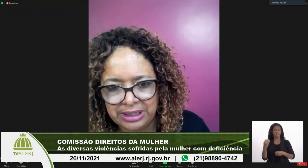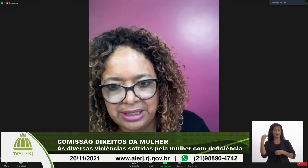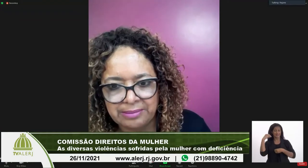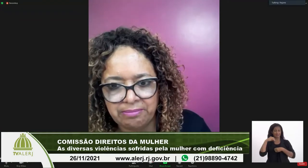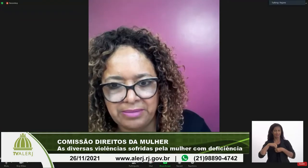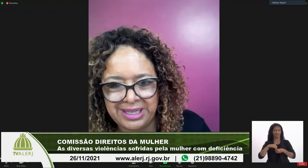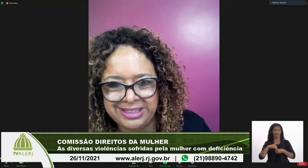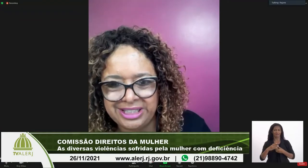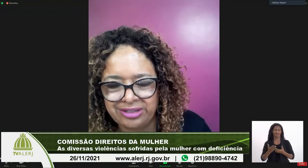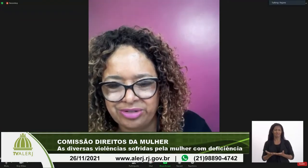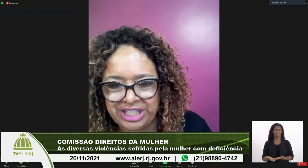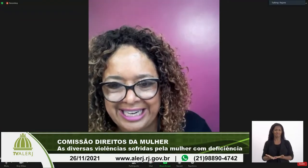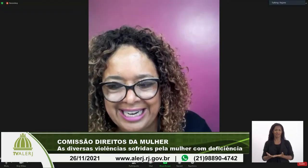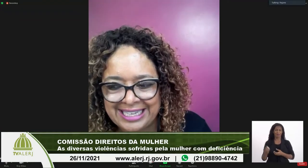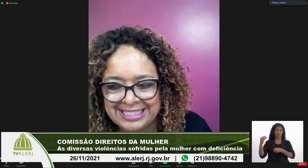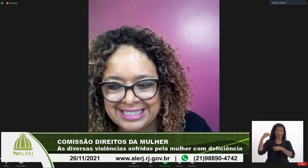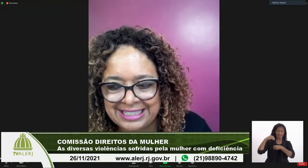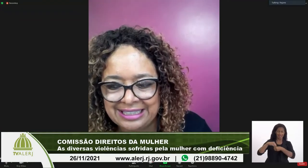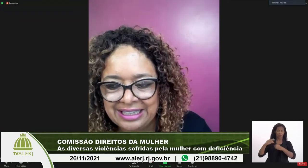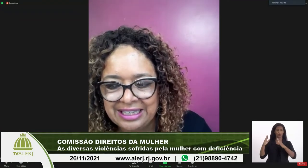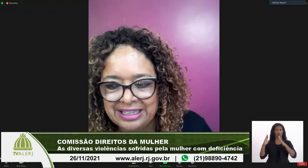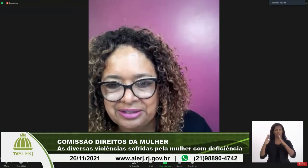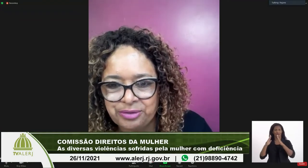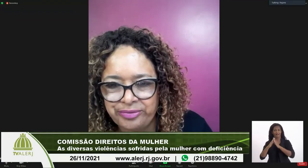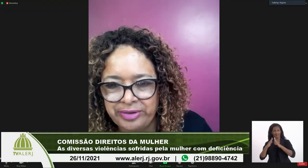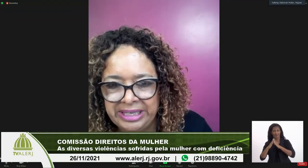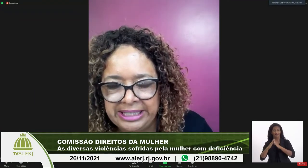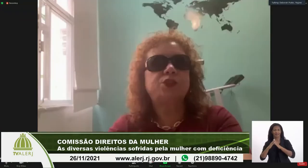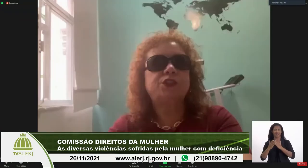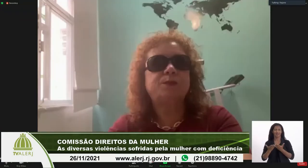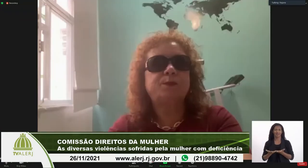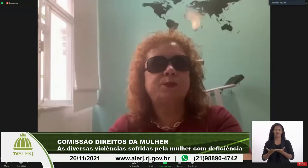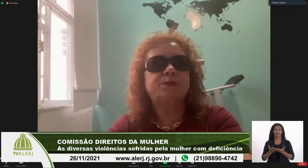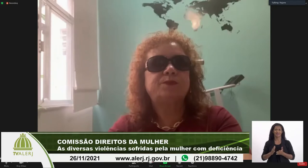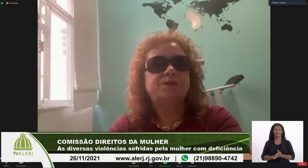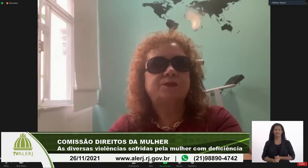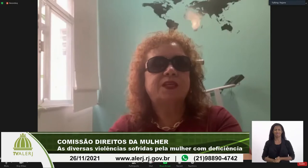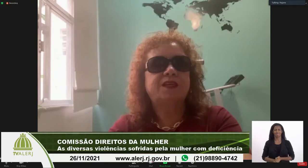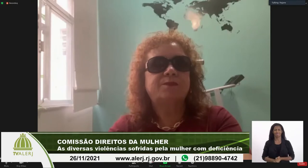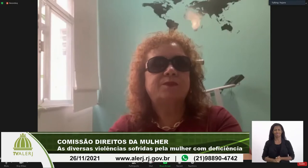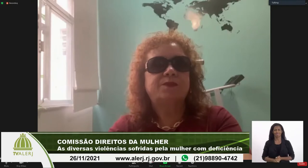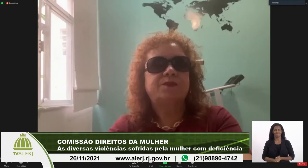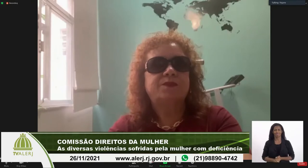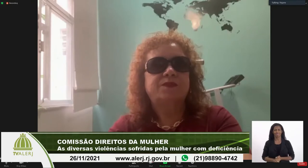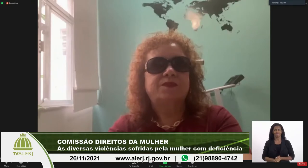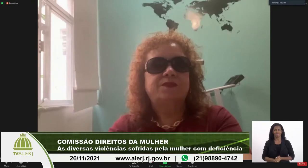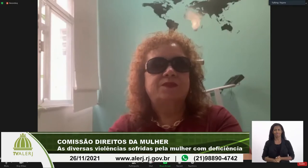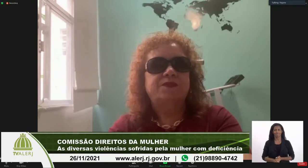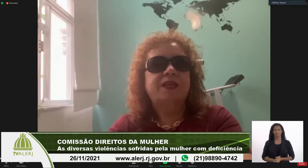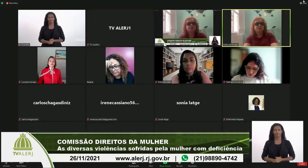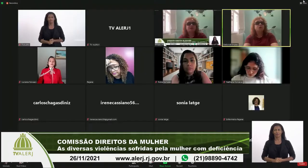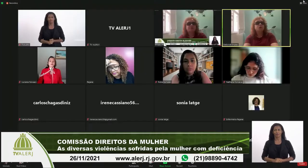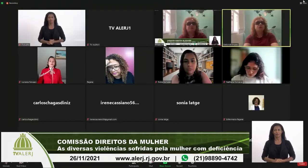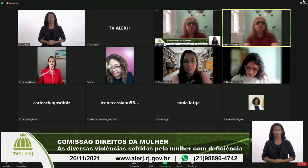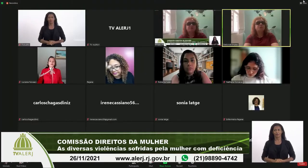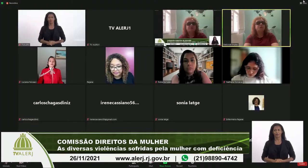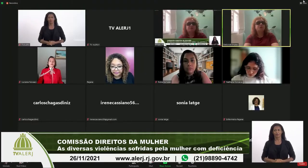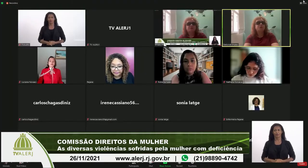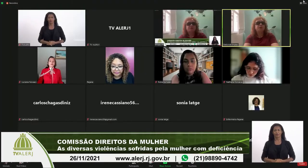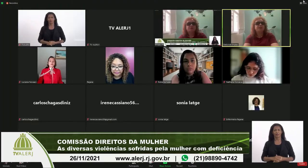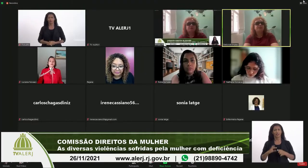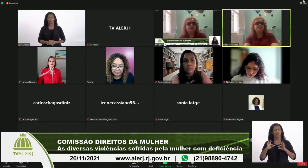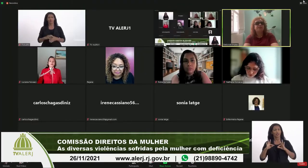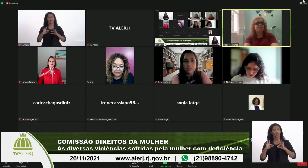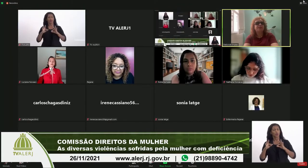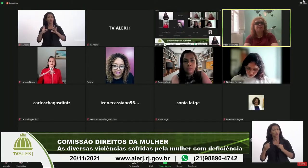Débora mais dentro de casa né do familiar é oi é todo tipo